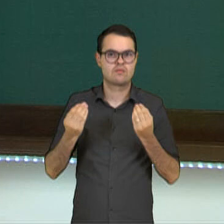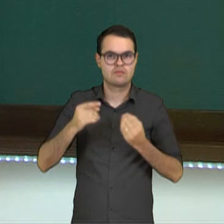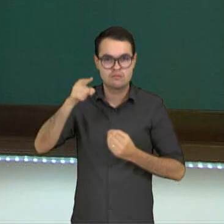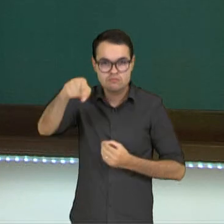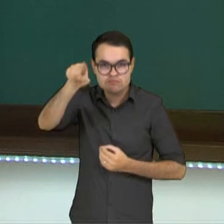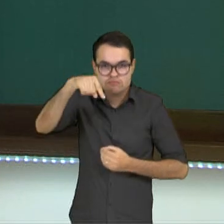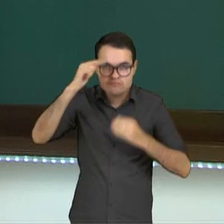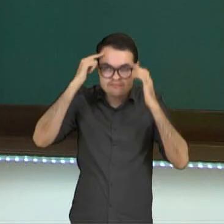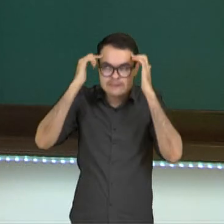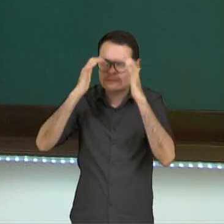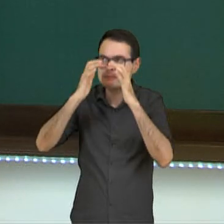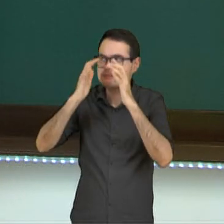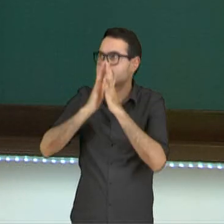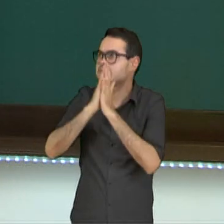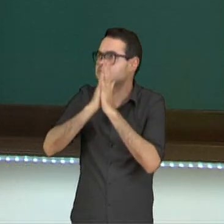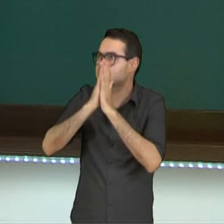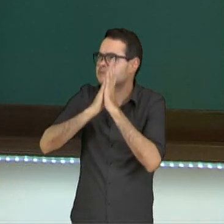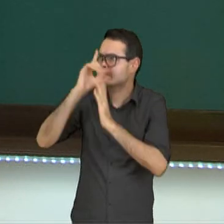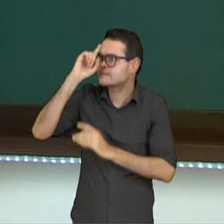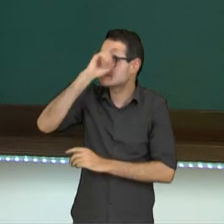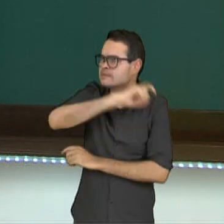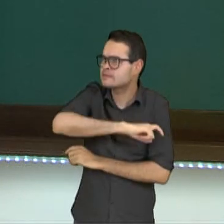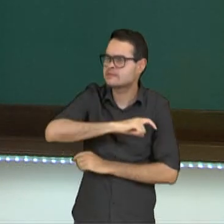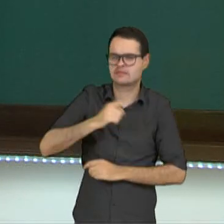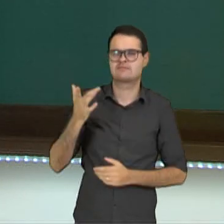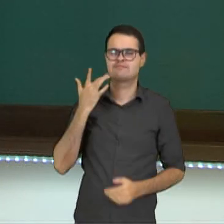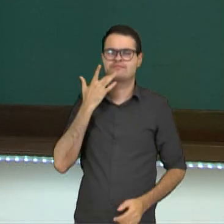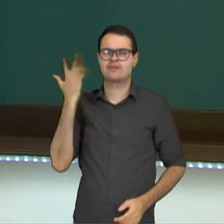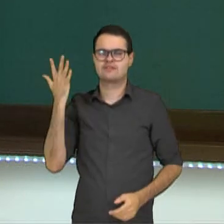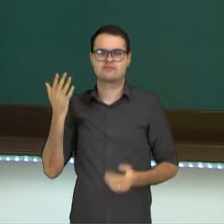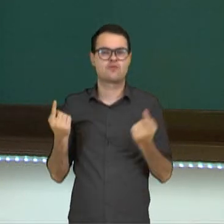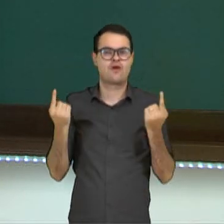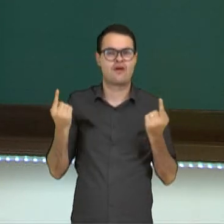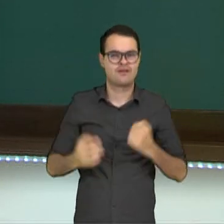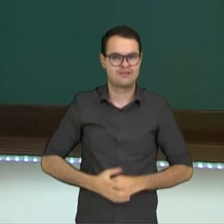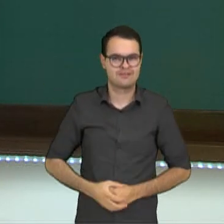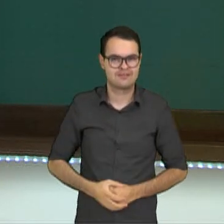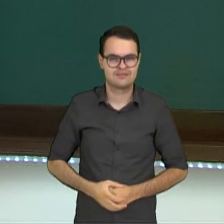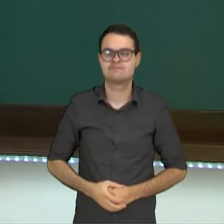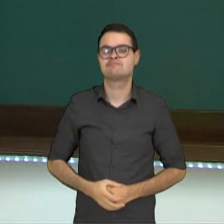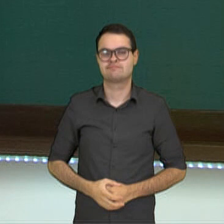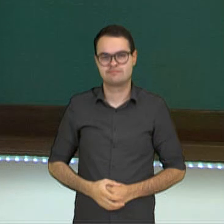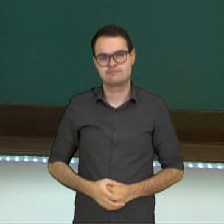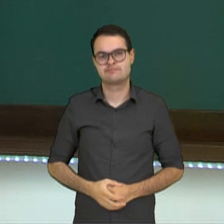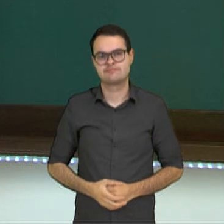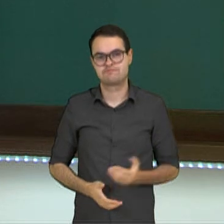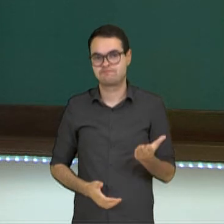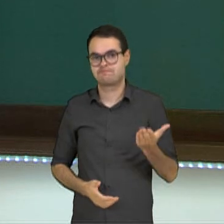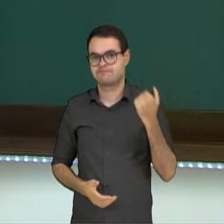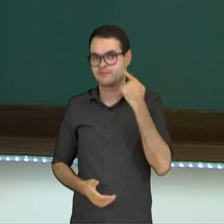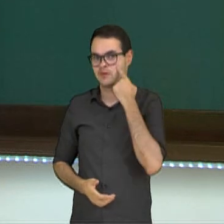cabeça de vocês? Ai, professora, está muito difícil. Ai, professora, isso estava muito fácil. Vamos lá, então.